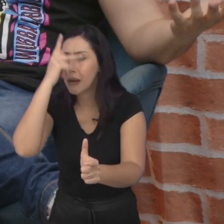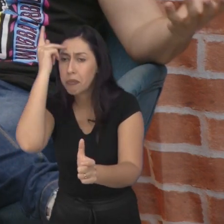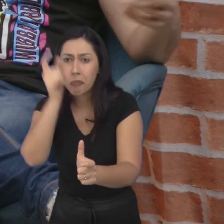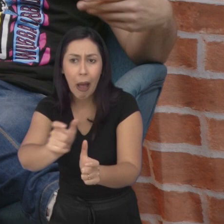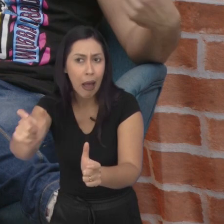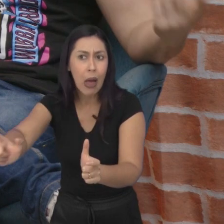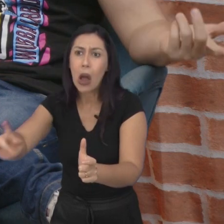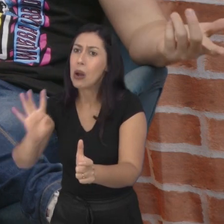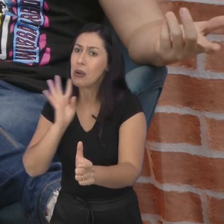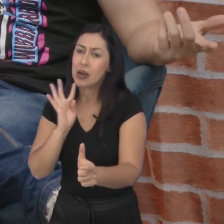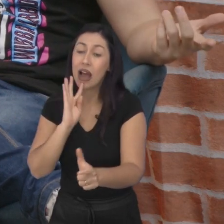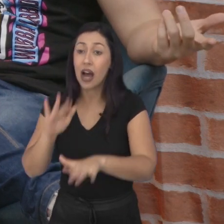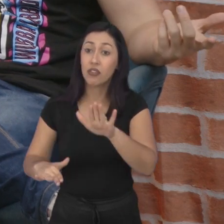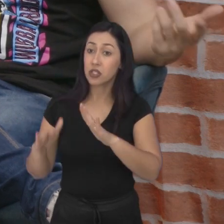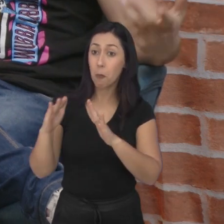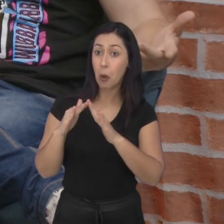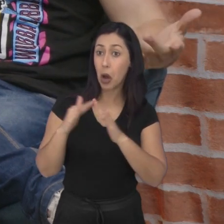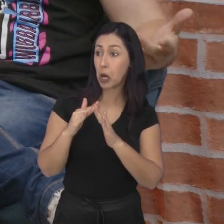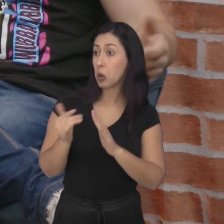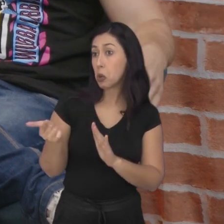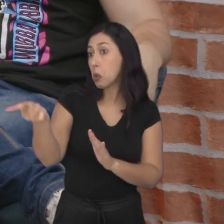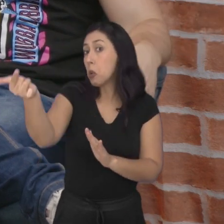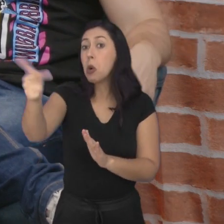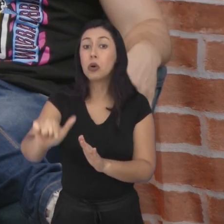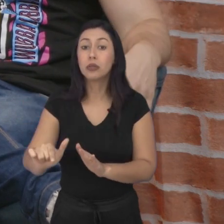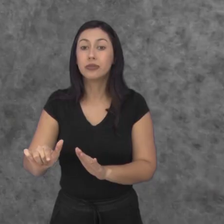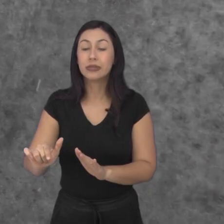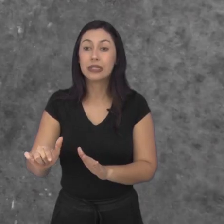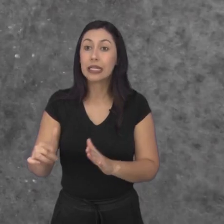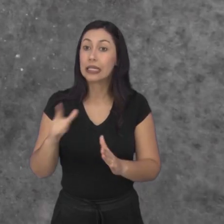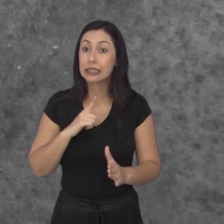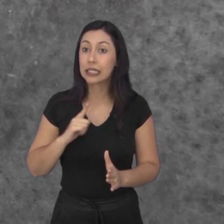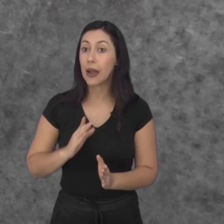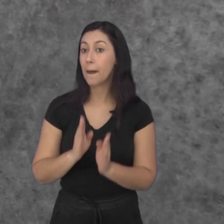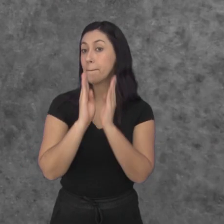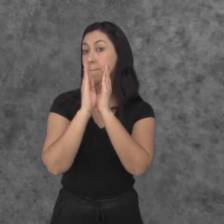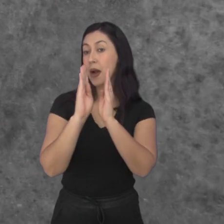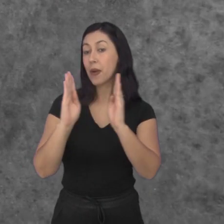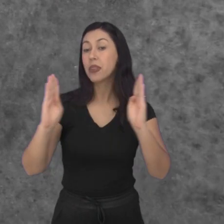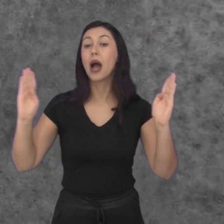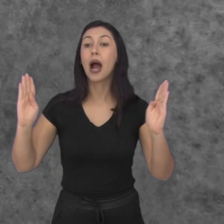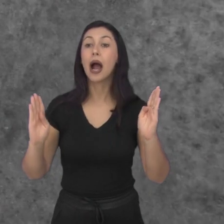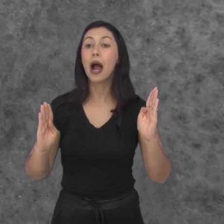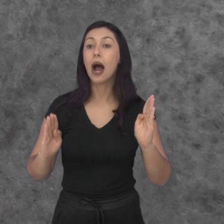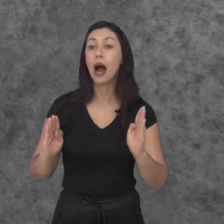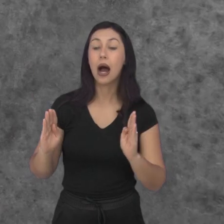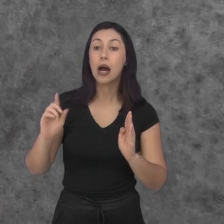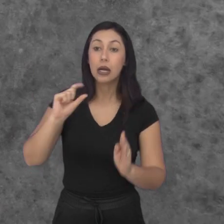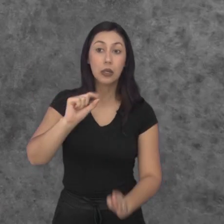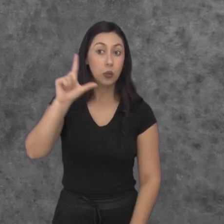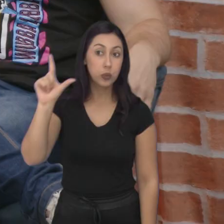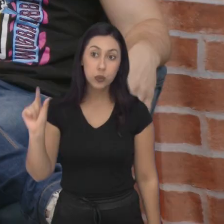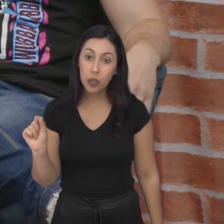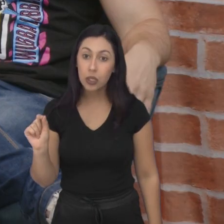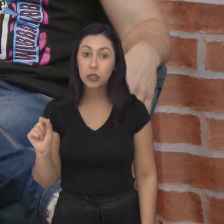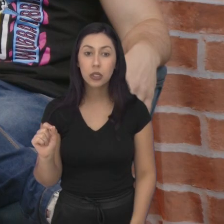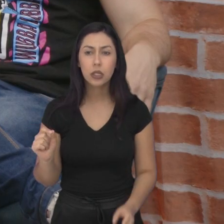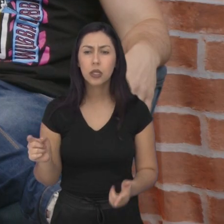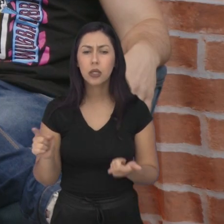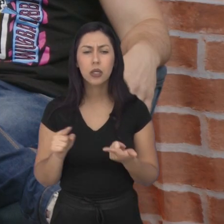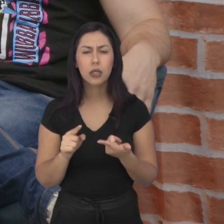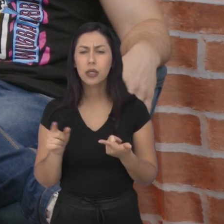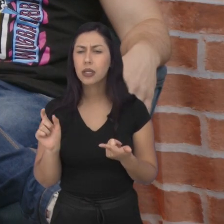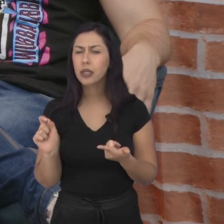por São José não precisa nem morar, que de repente conhece. Então a gente foi vendo ali, tinha a Biblioteca Cassiano Ricardo, tinha o que mais que a gente viu ali?